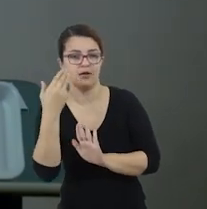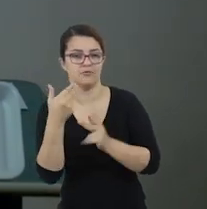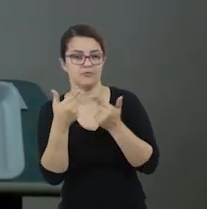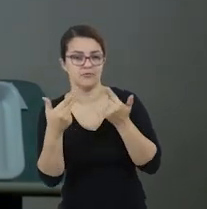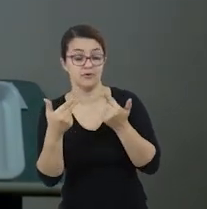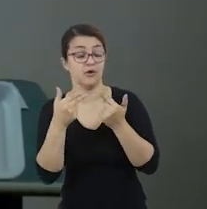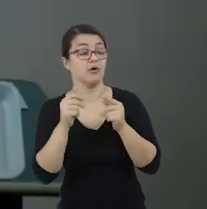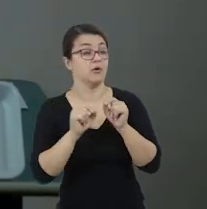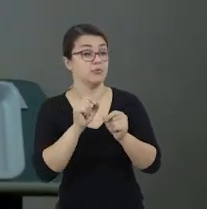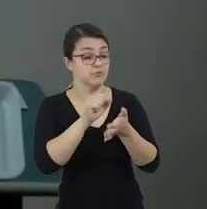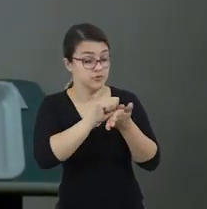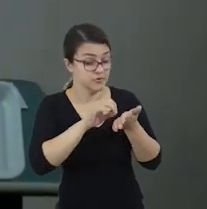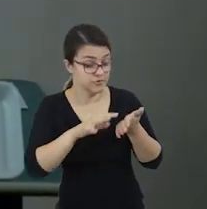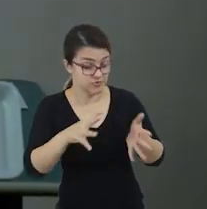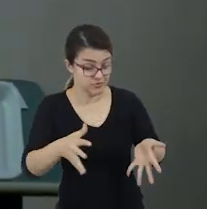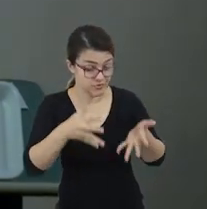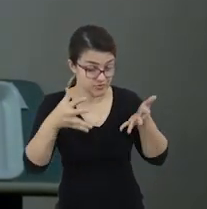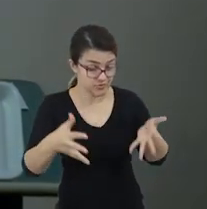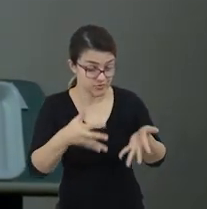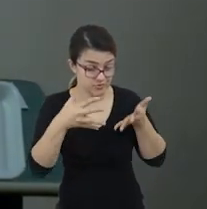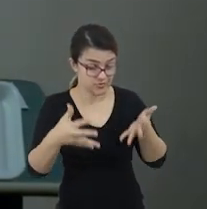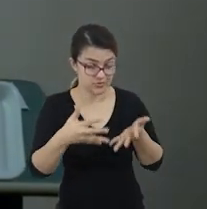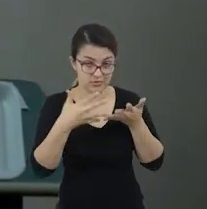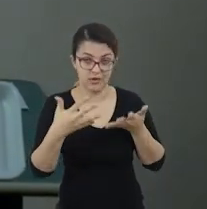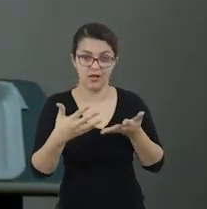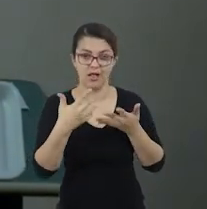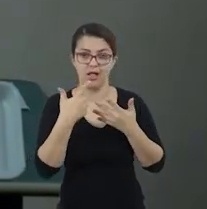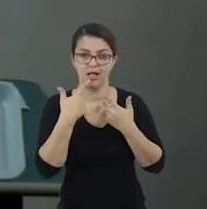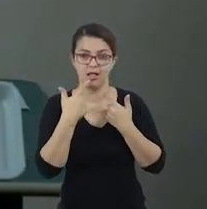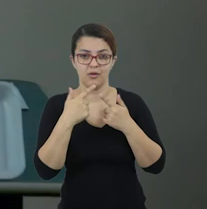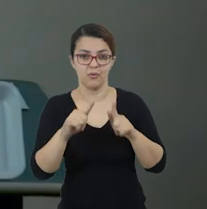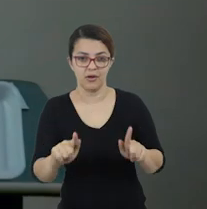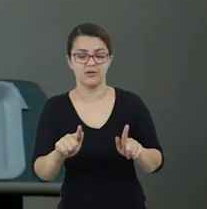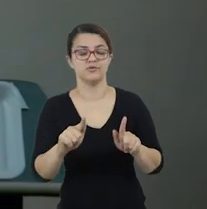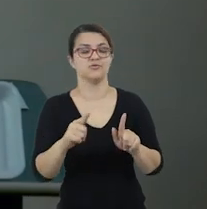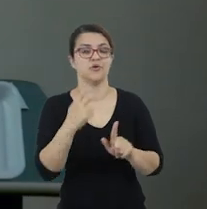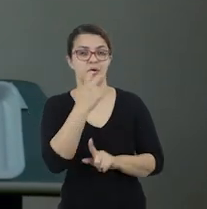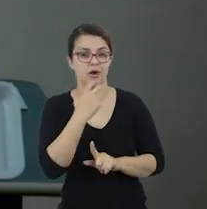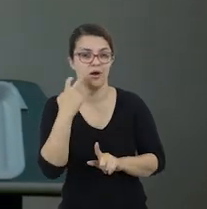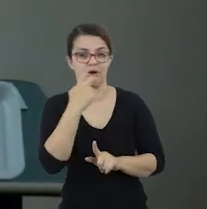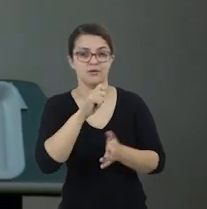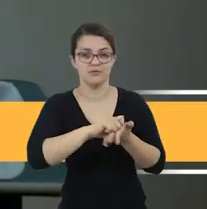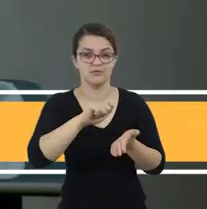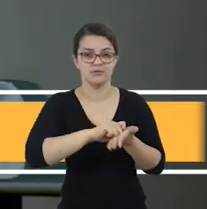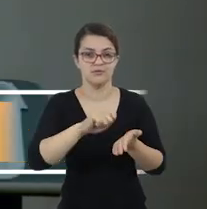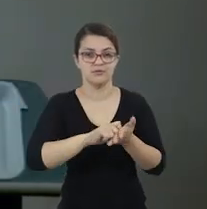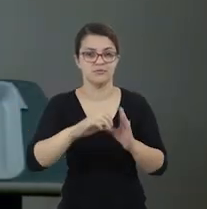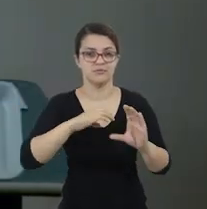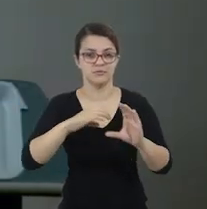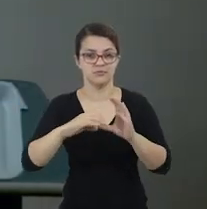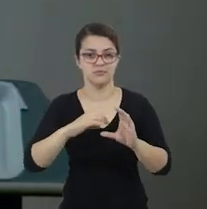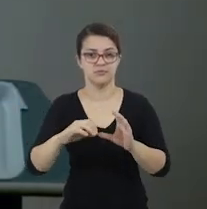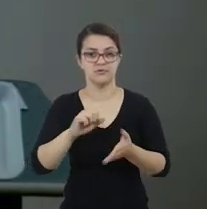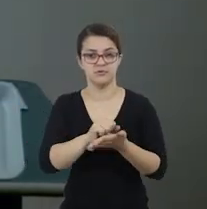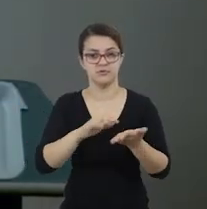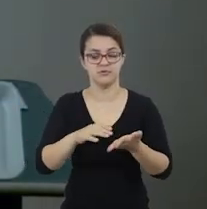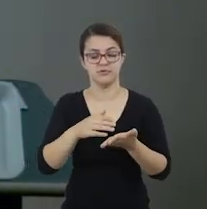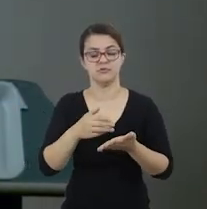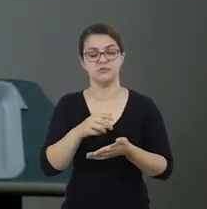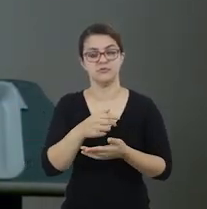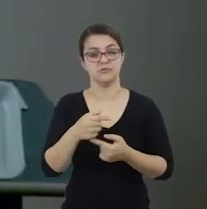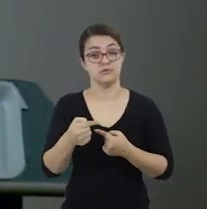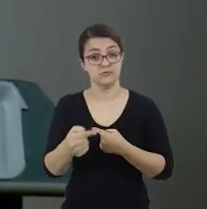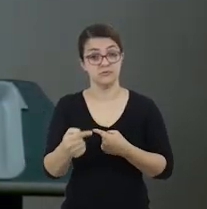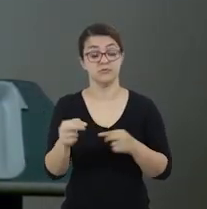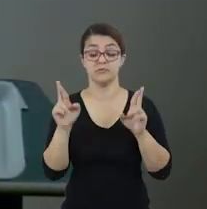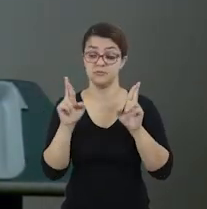que estimula a criança na linguagem oral e escrita e na comunicação. Essas são as atividades dessa semana. Espero